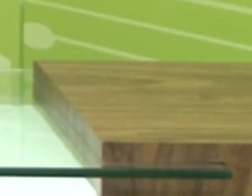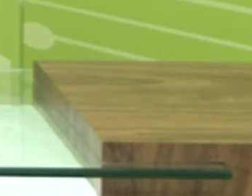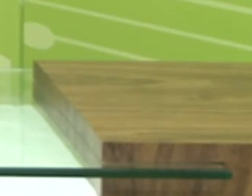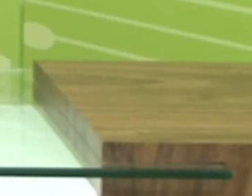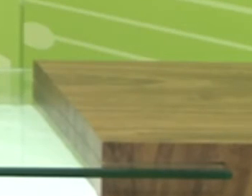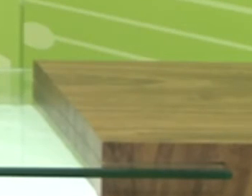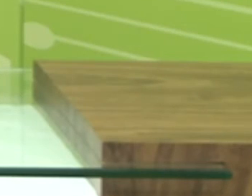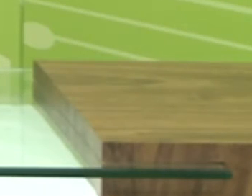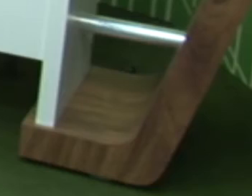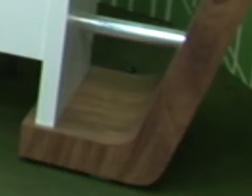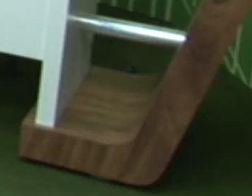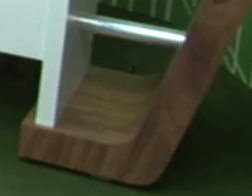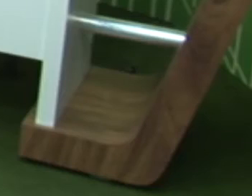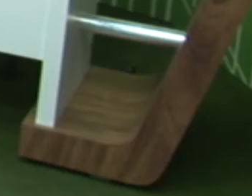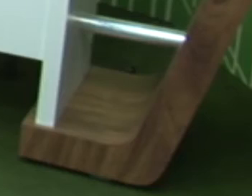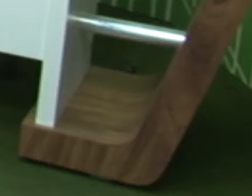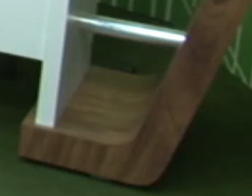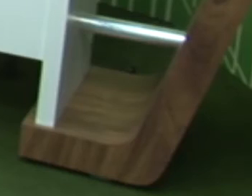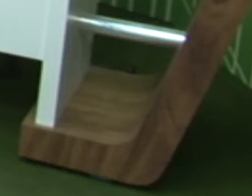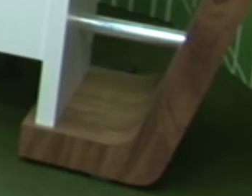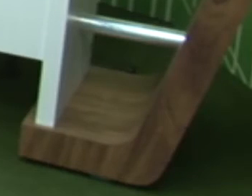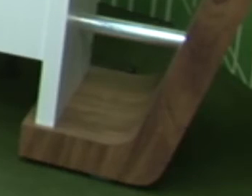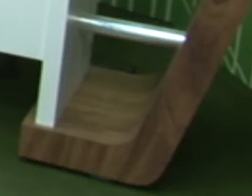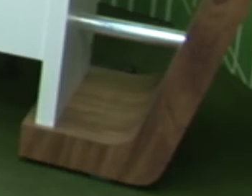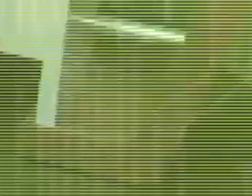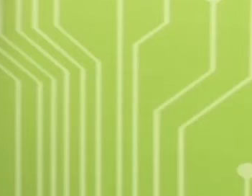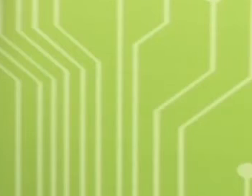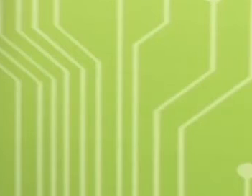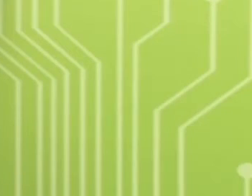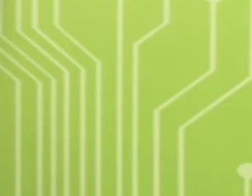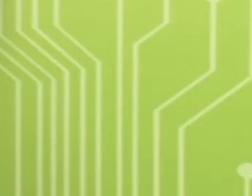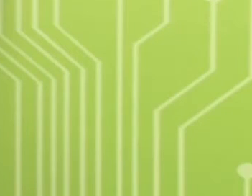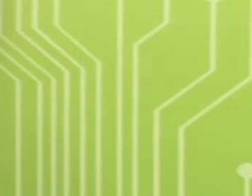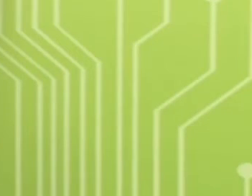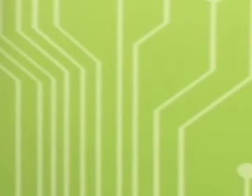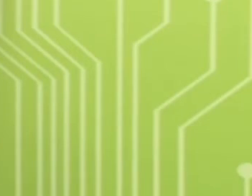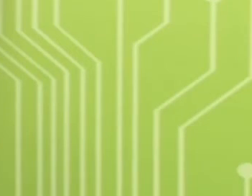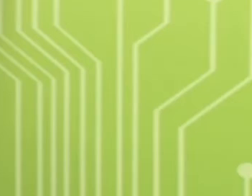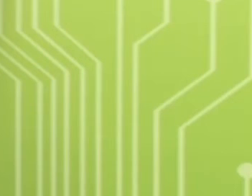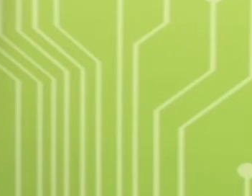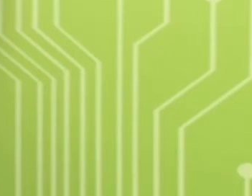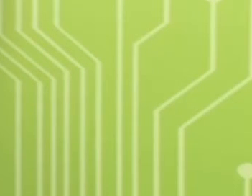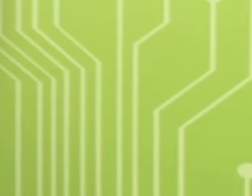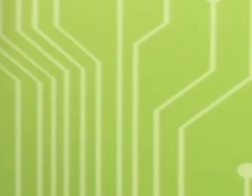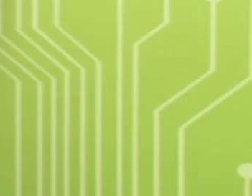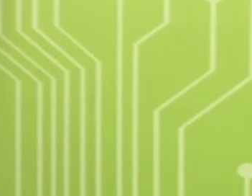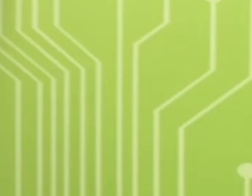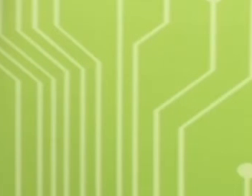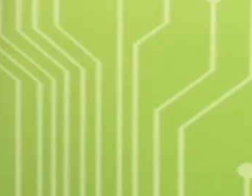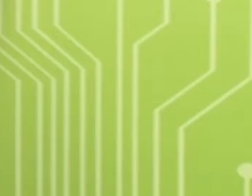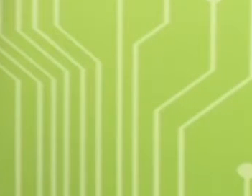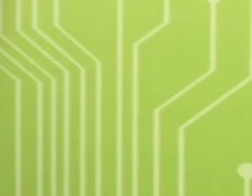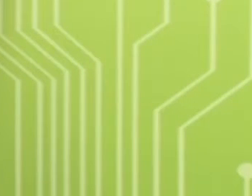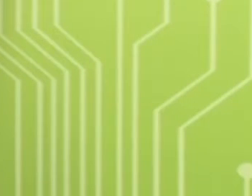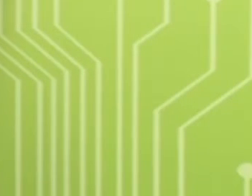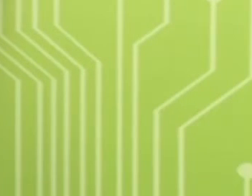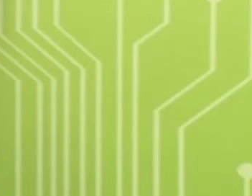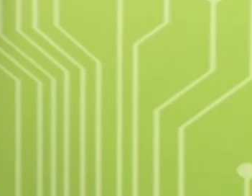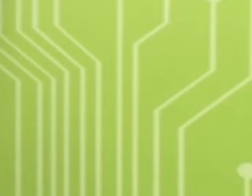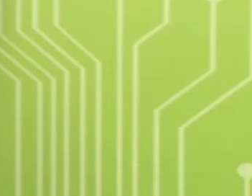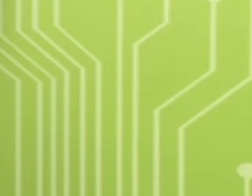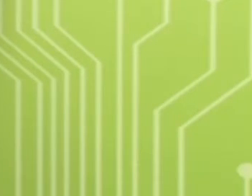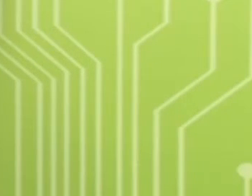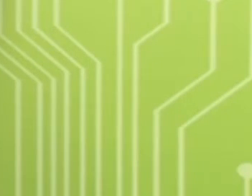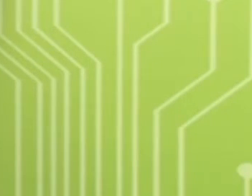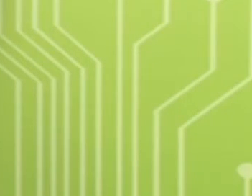empresa. Perfeito, ela entendeu claramente a questão proposta. A